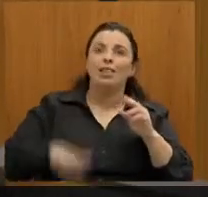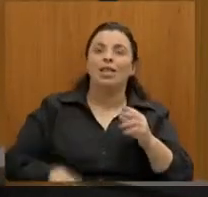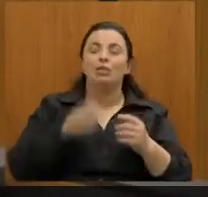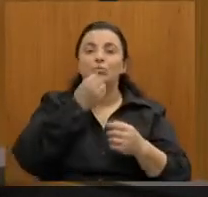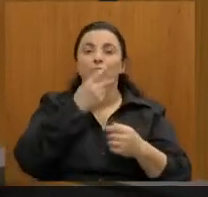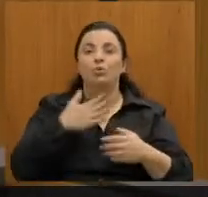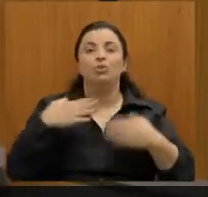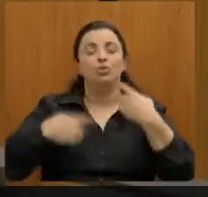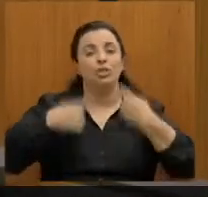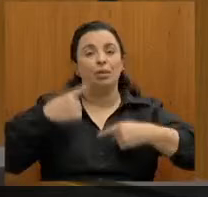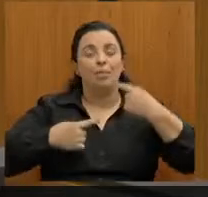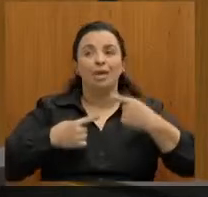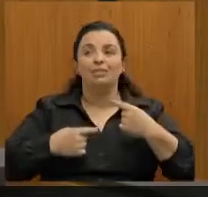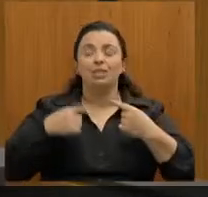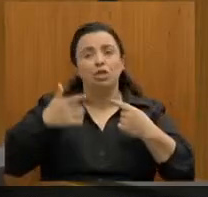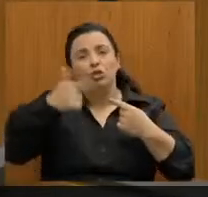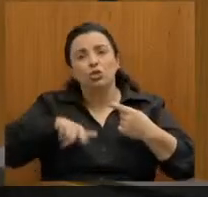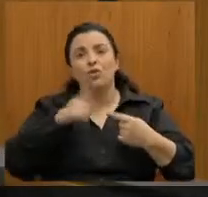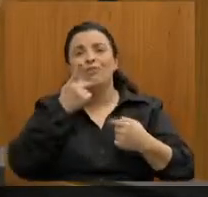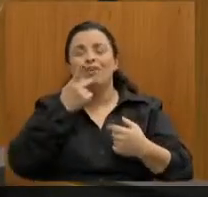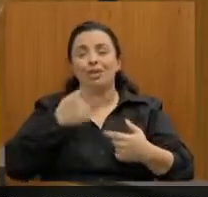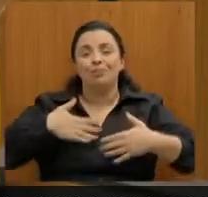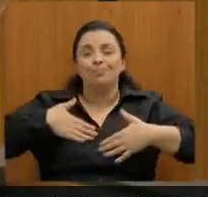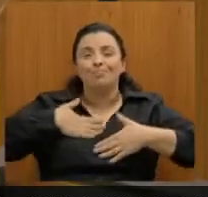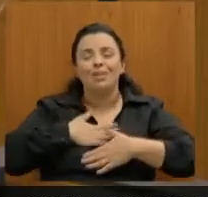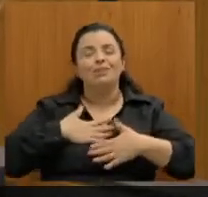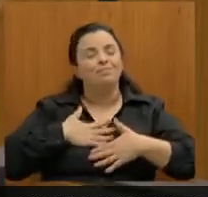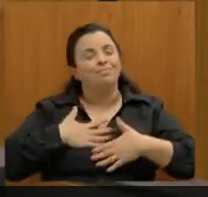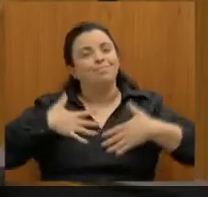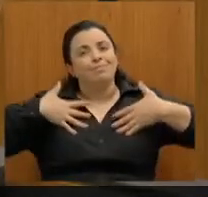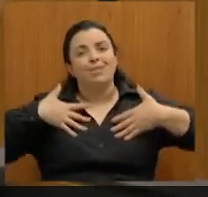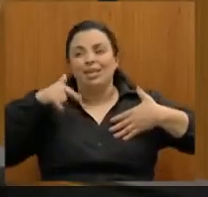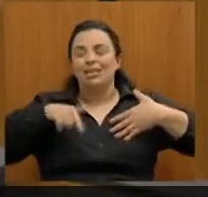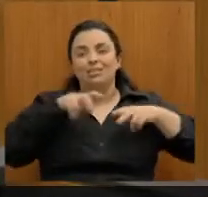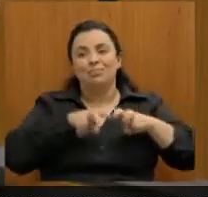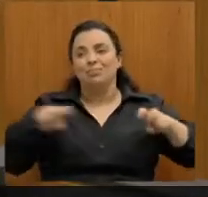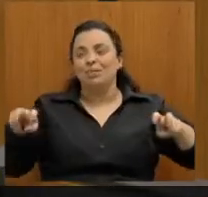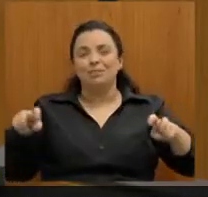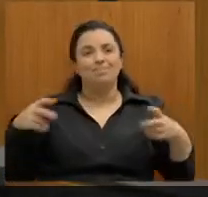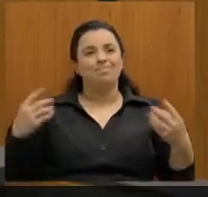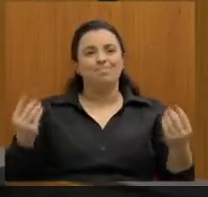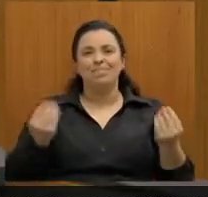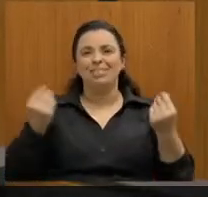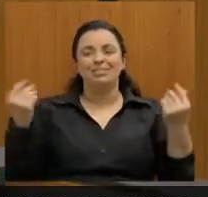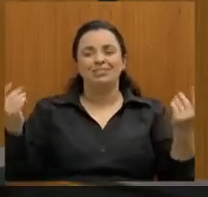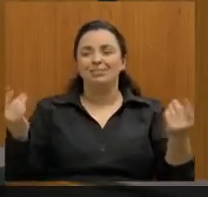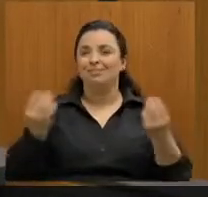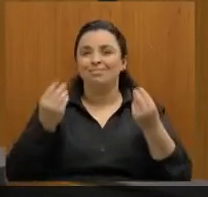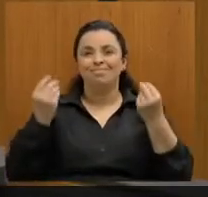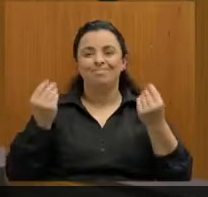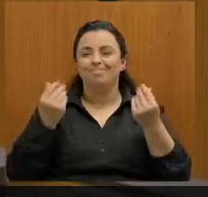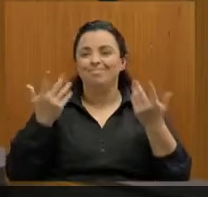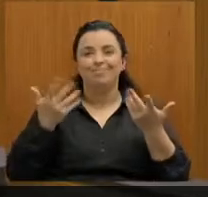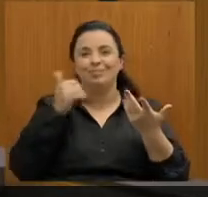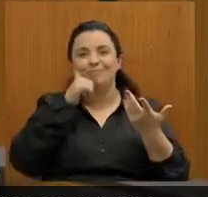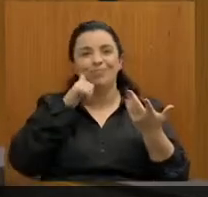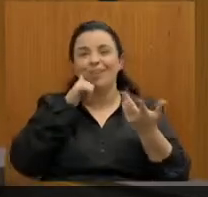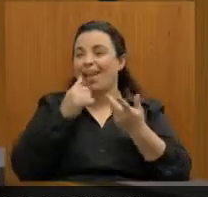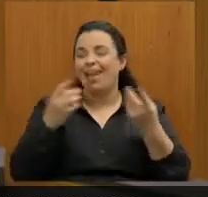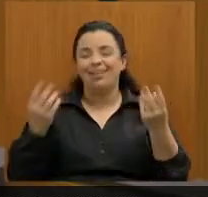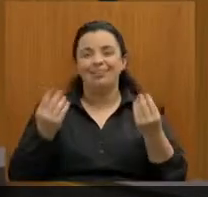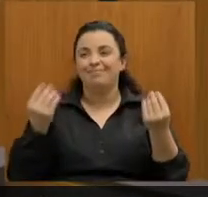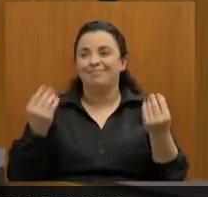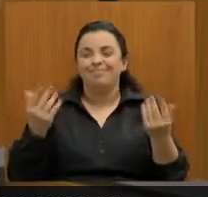de compor uma mesa vou dizer para vocês a gente quer de uma Raridade uma mesa de mulheres eu tô numa satisfação